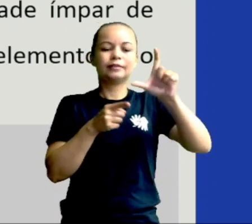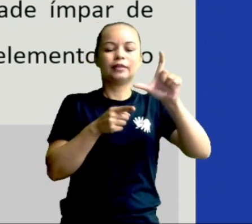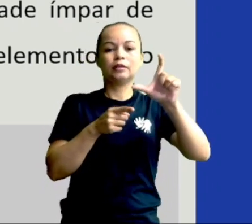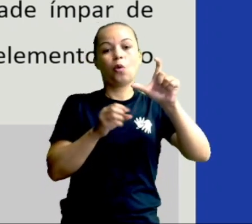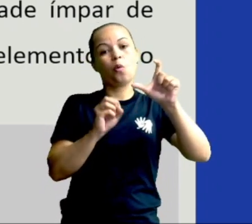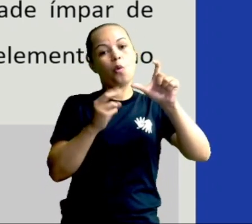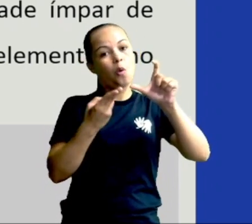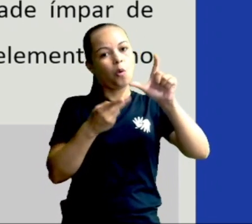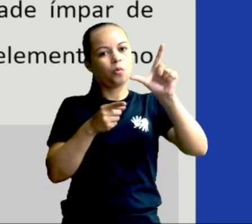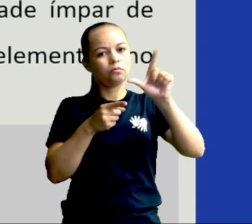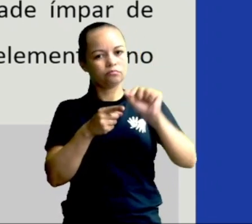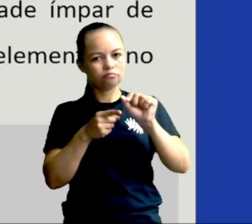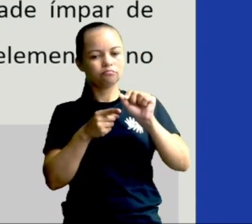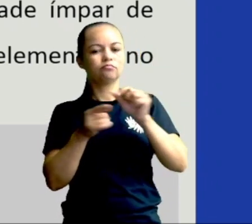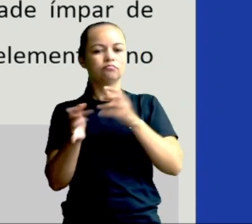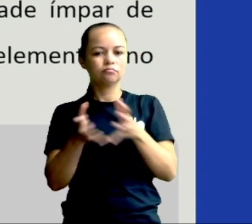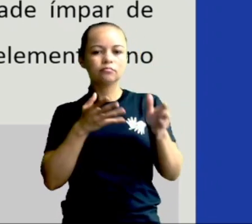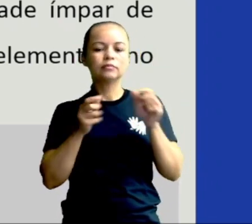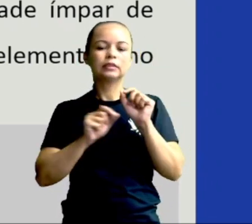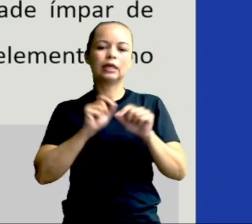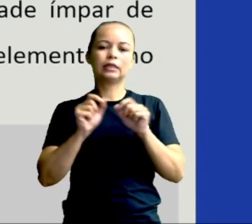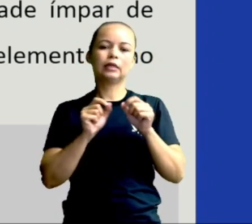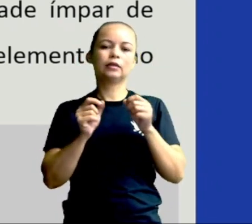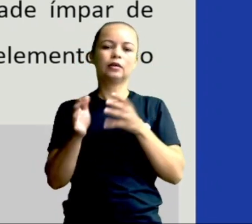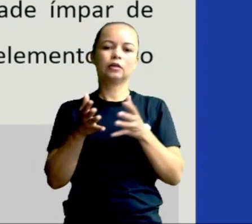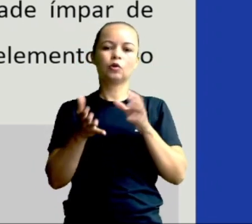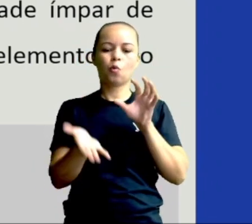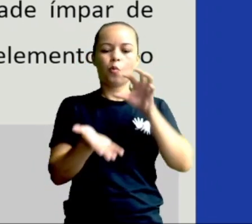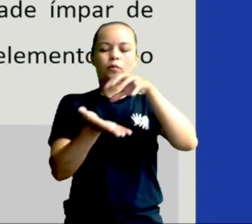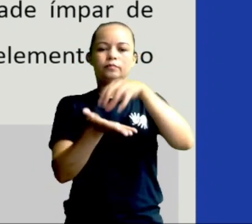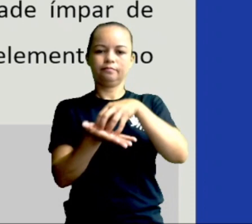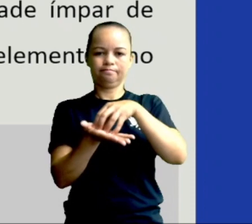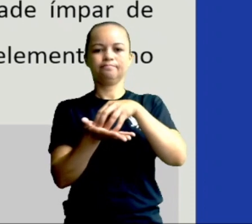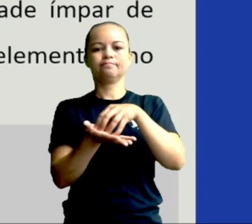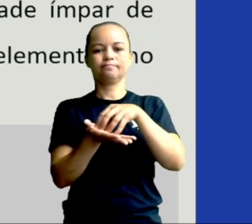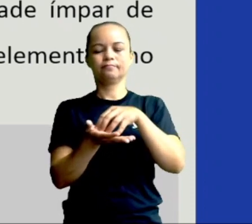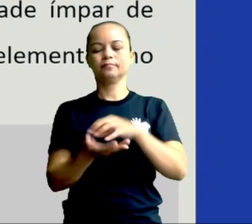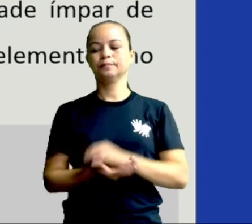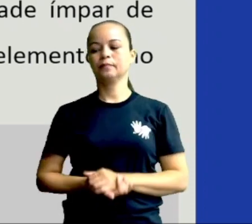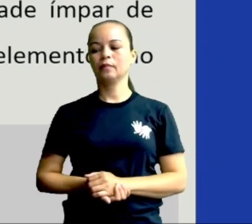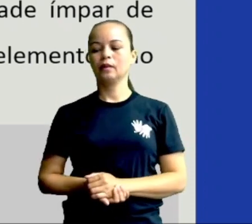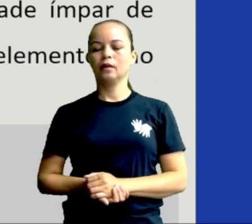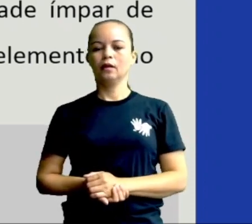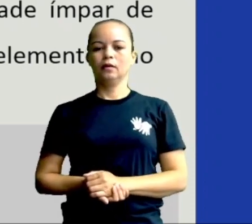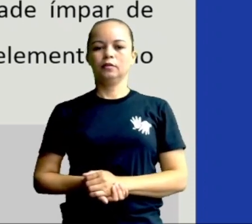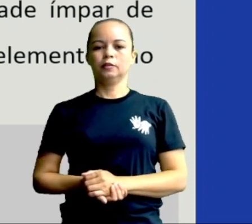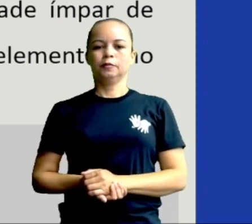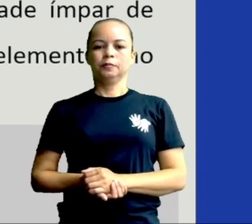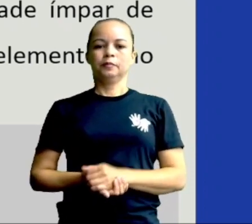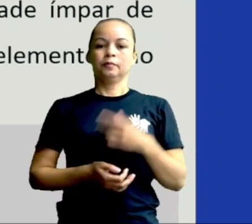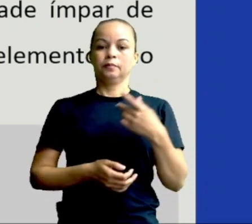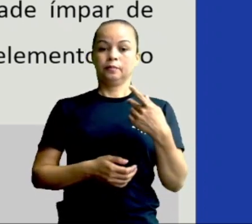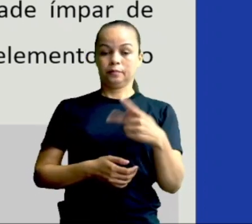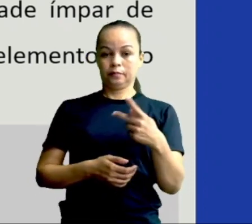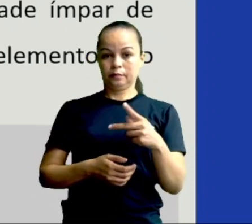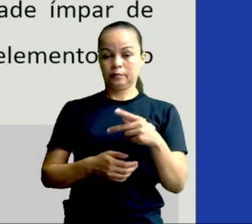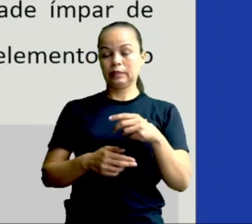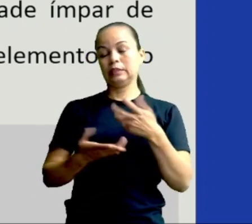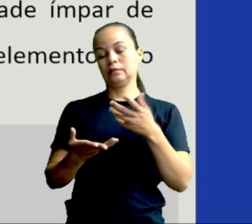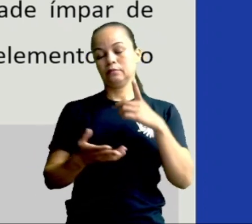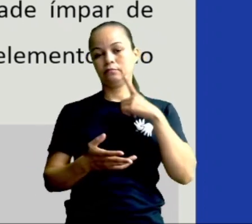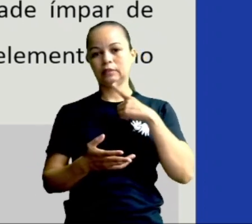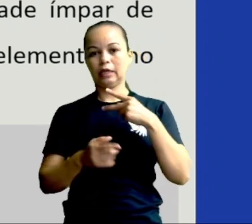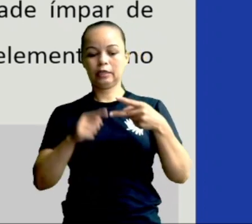ou decrescente, e encontrar o termo que ocupa a posição central. Então, para isso, existem dois